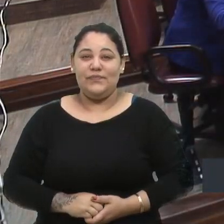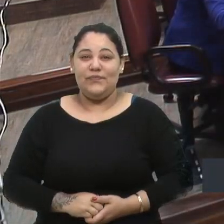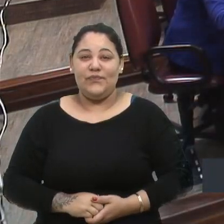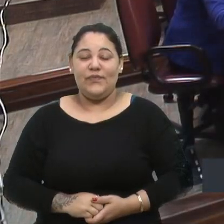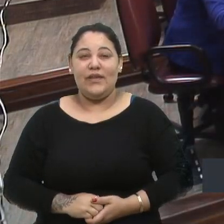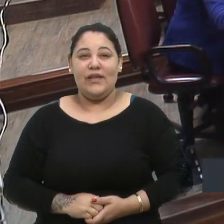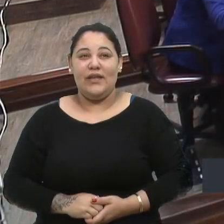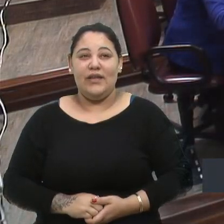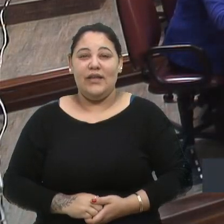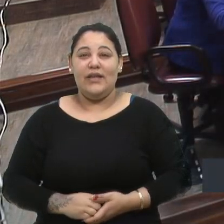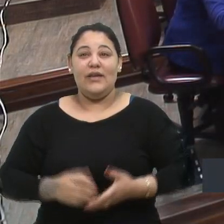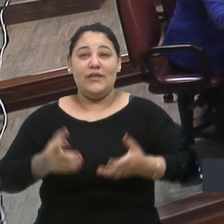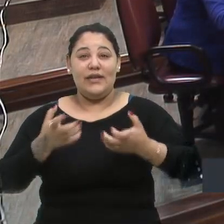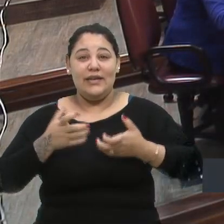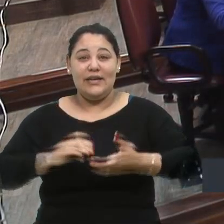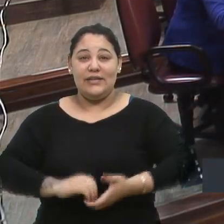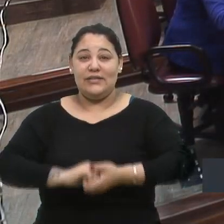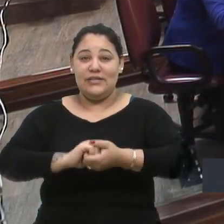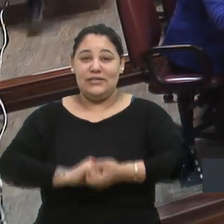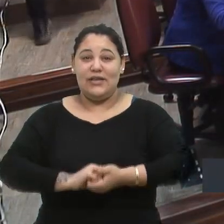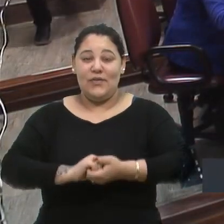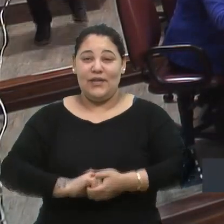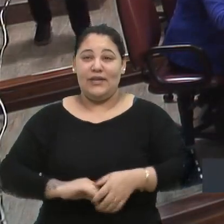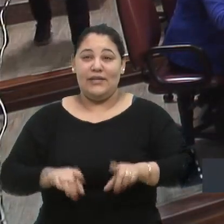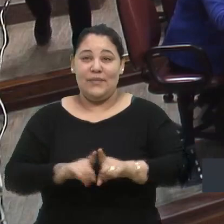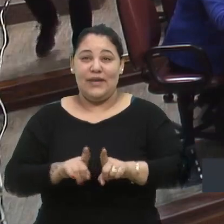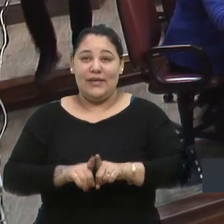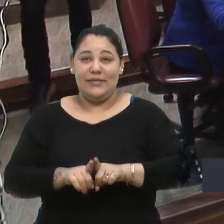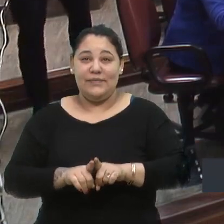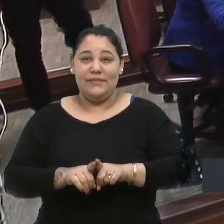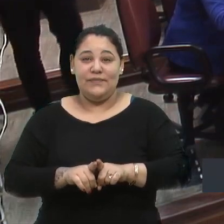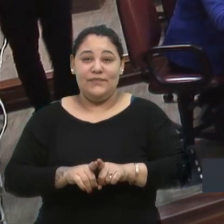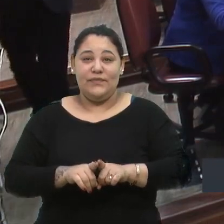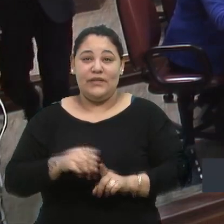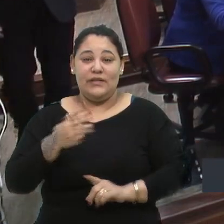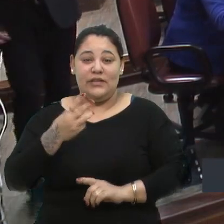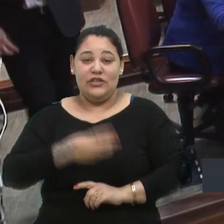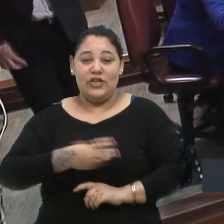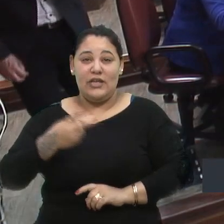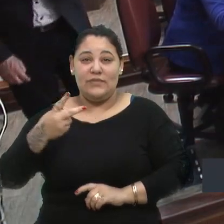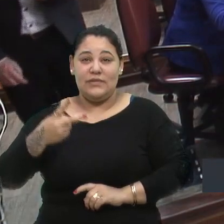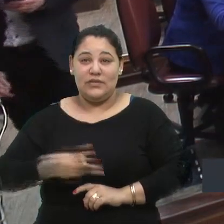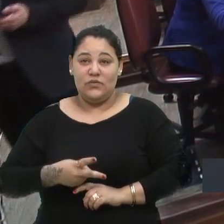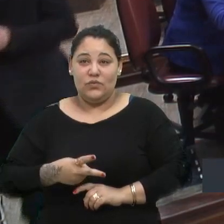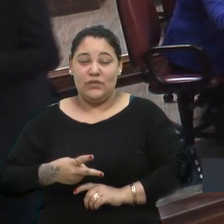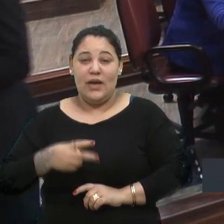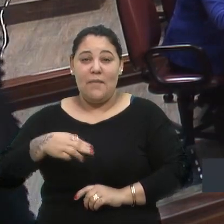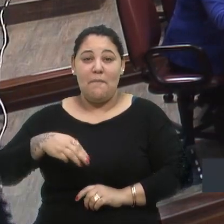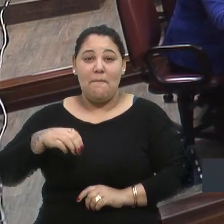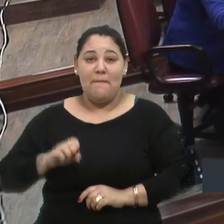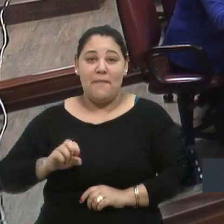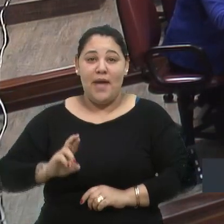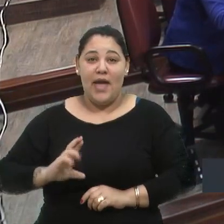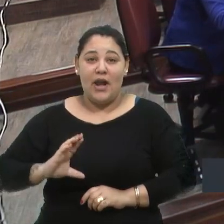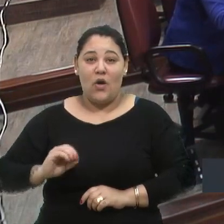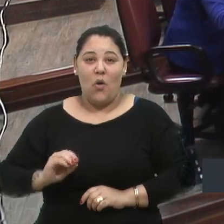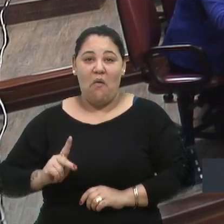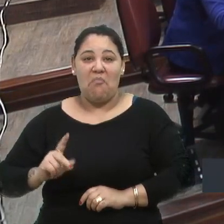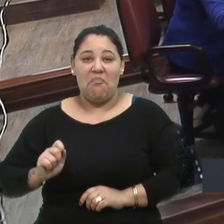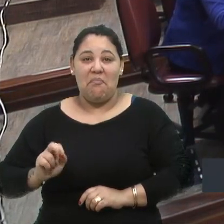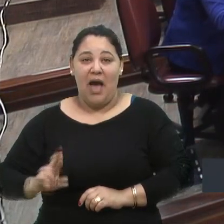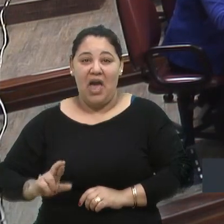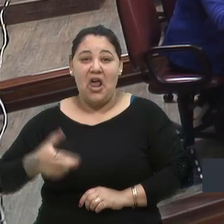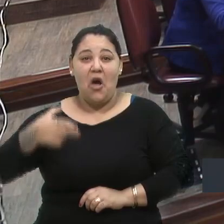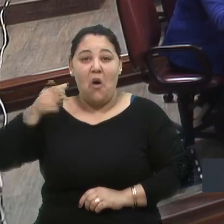Eu queria saudar aqui a 32ª Mercopar. Ontem nós estivemos lá, um belíssimo